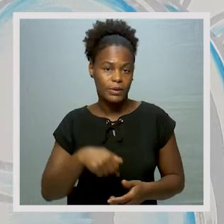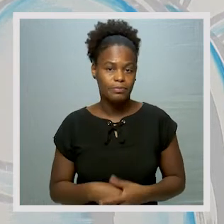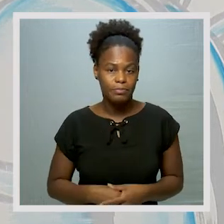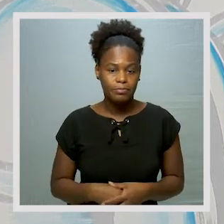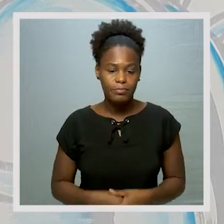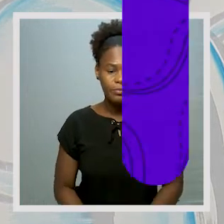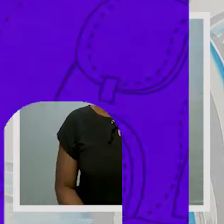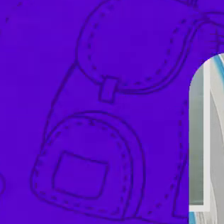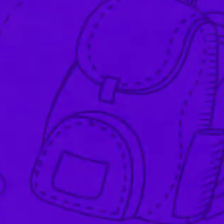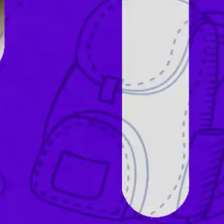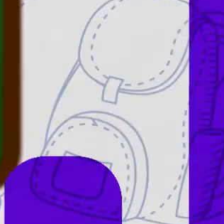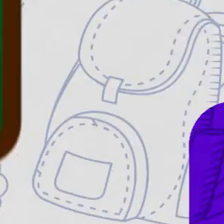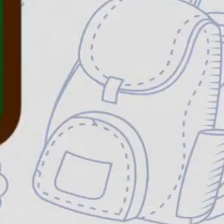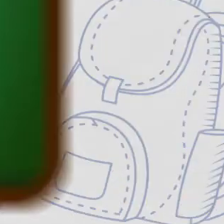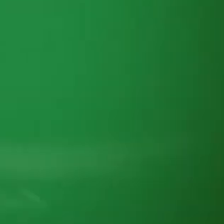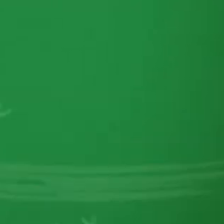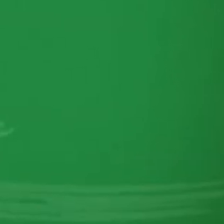hoje.